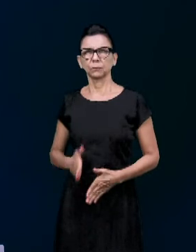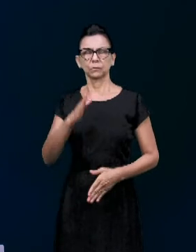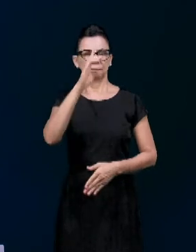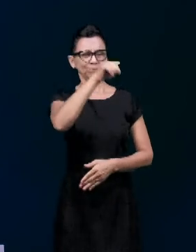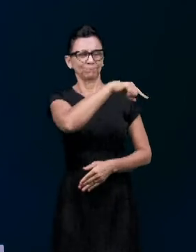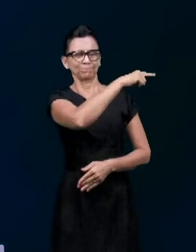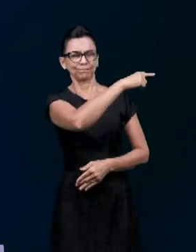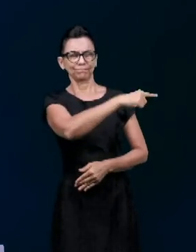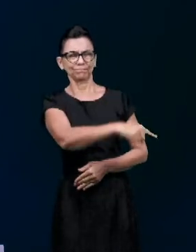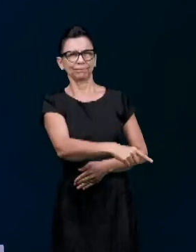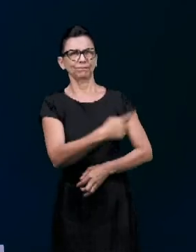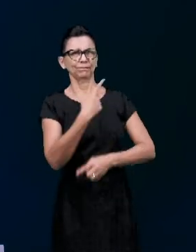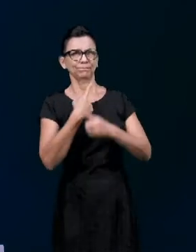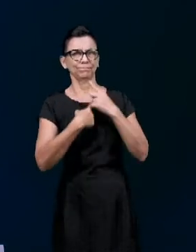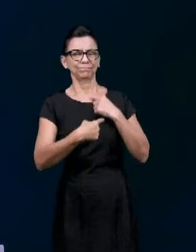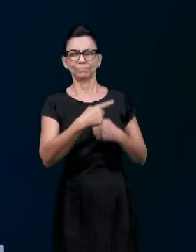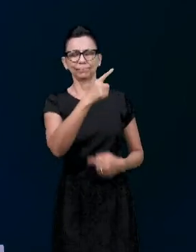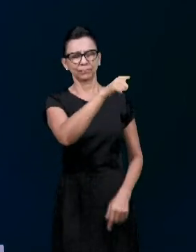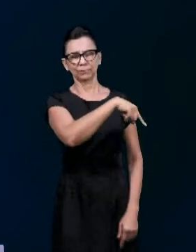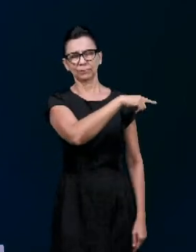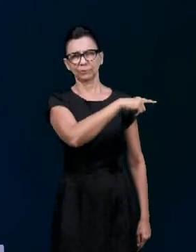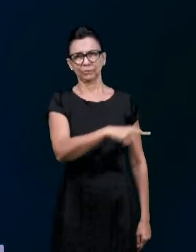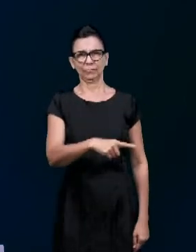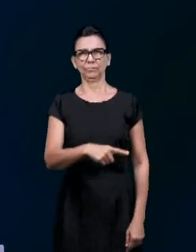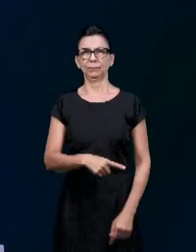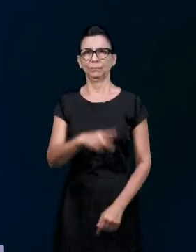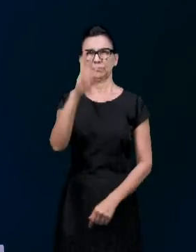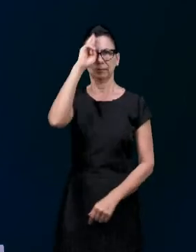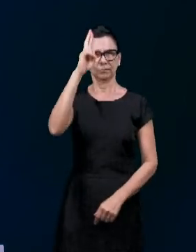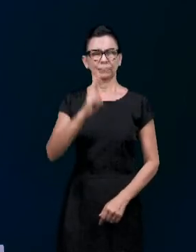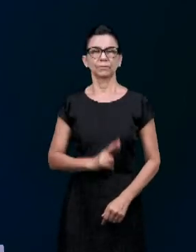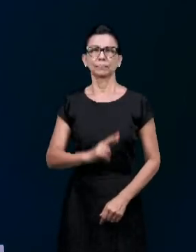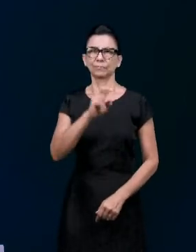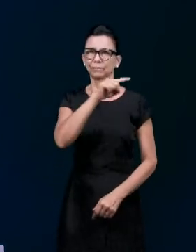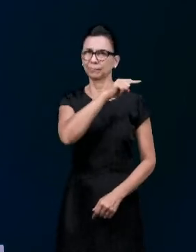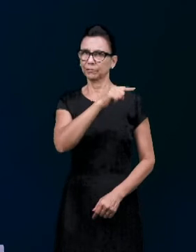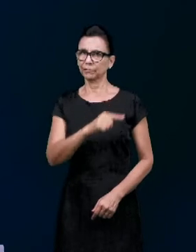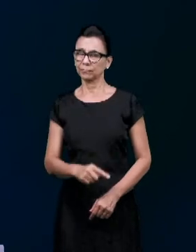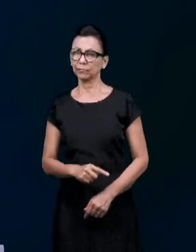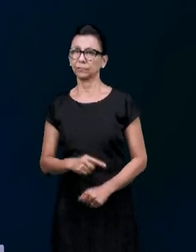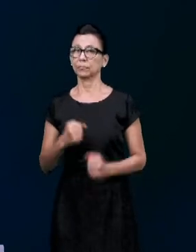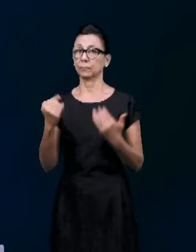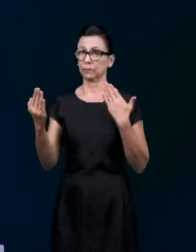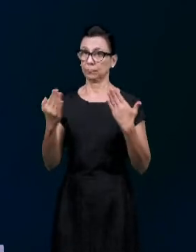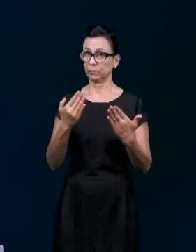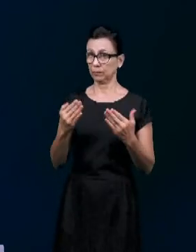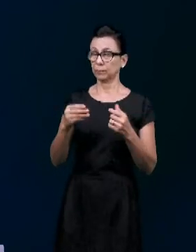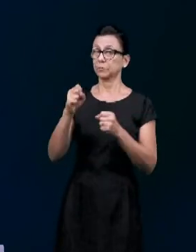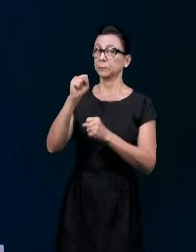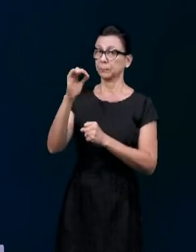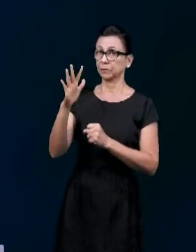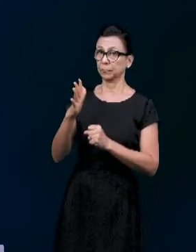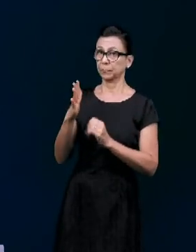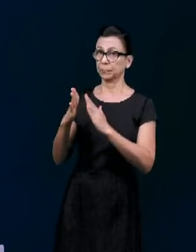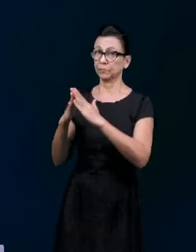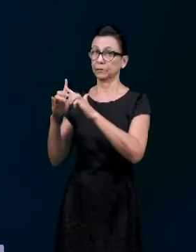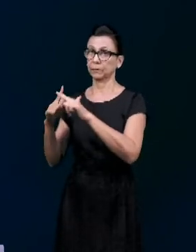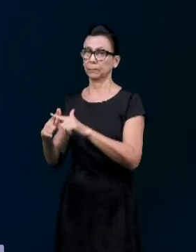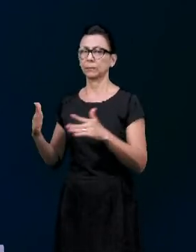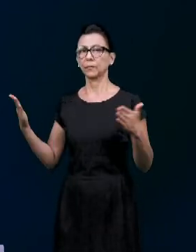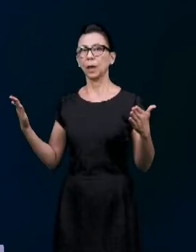nossas vontades, à nossa razão. Em comparando com a igreja de Sardes, hoje muitas pessoas estão